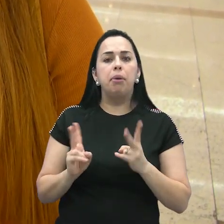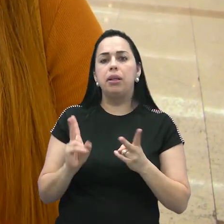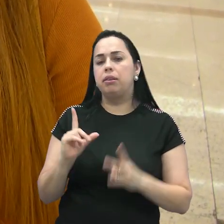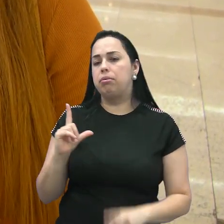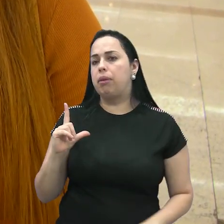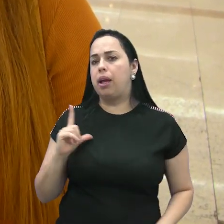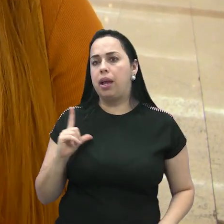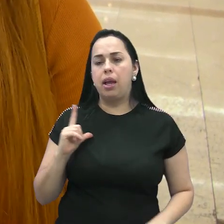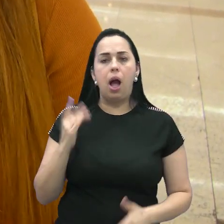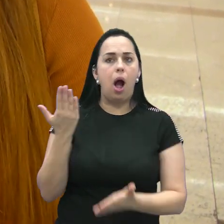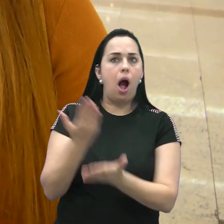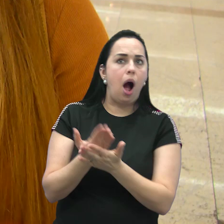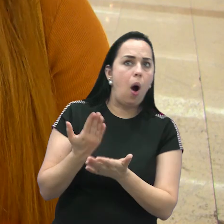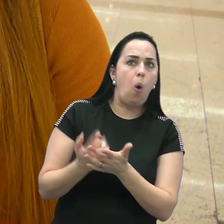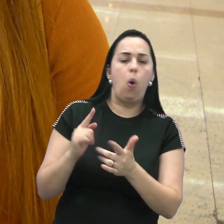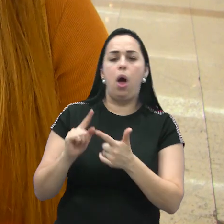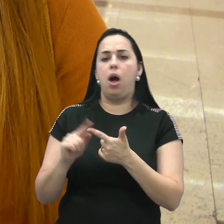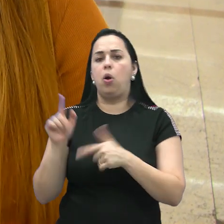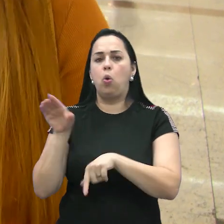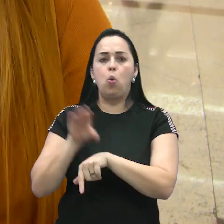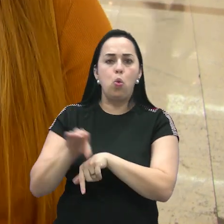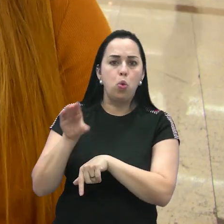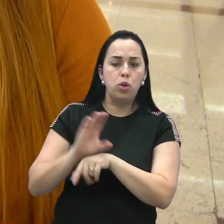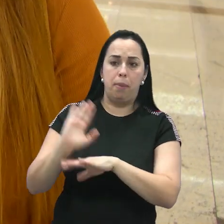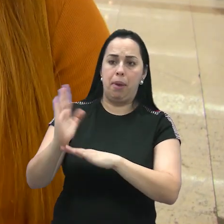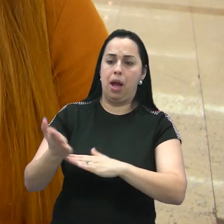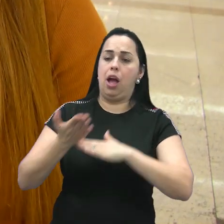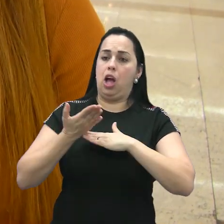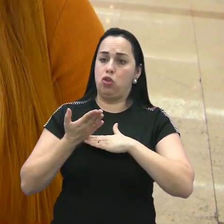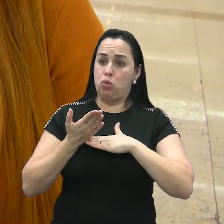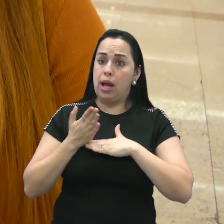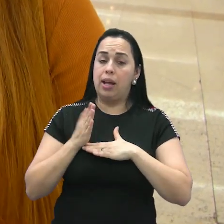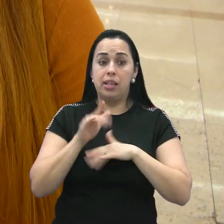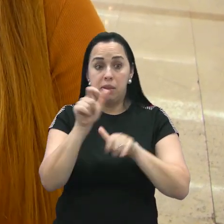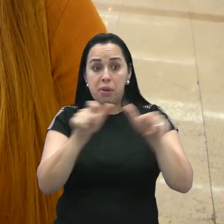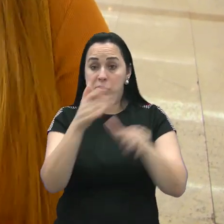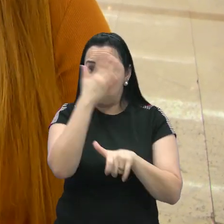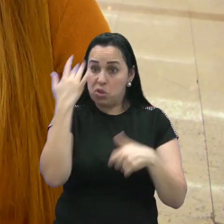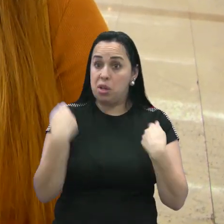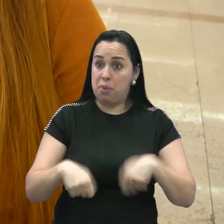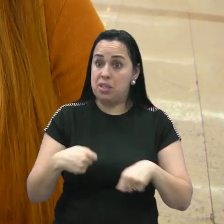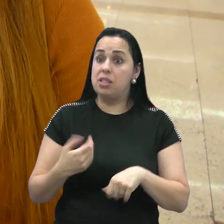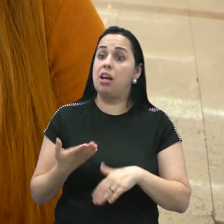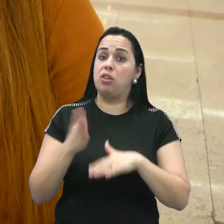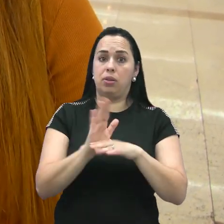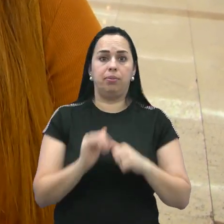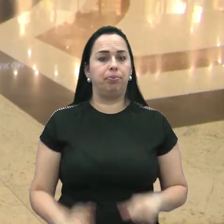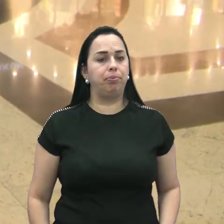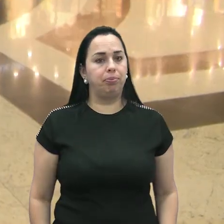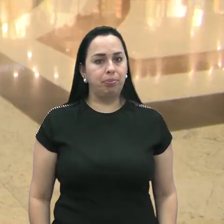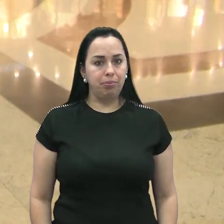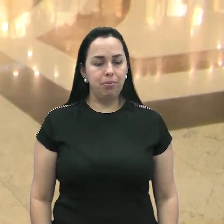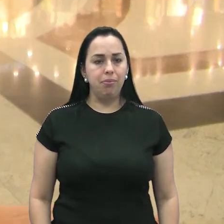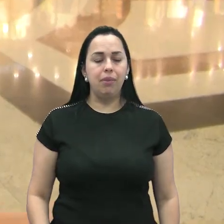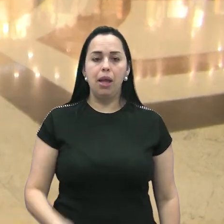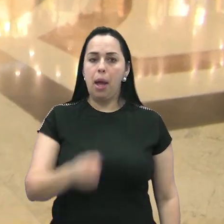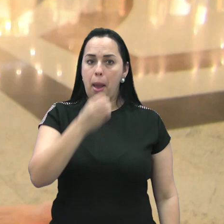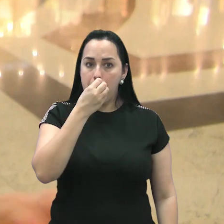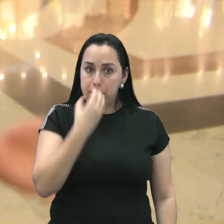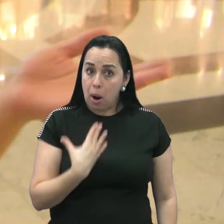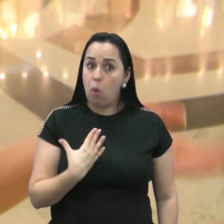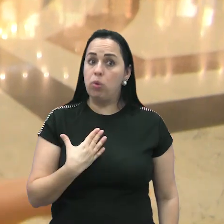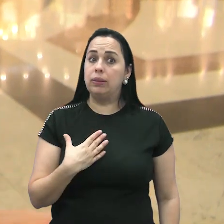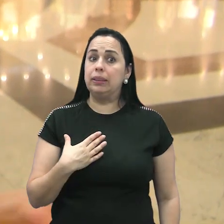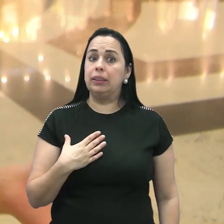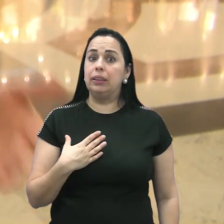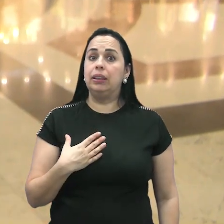tem aulas e cursos assim, para ajudar as pessoas que precisam ou que estão num momento difícil, assim. Sempre é bom